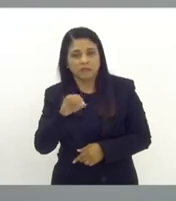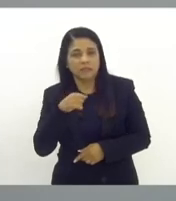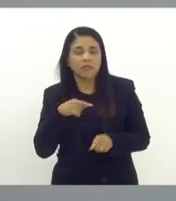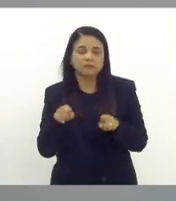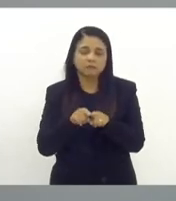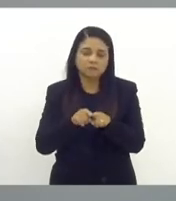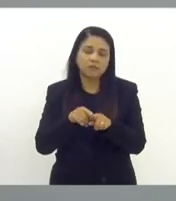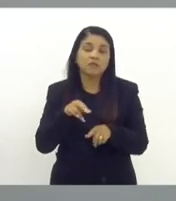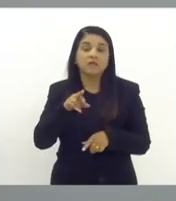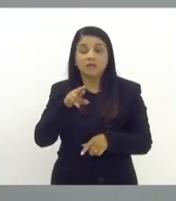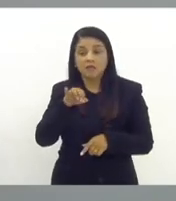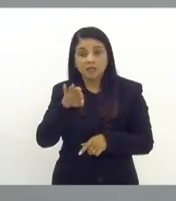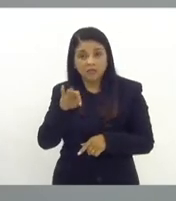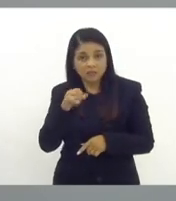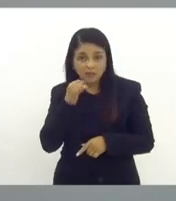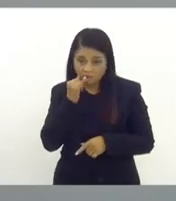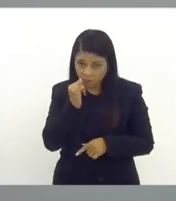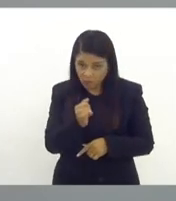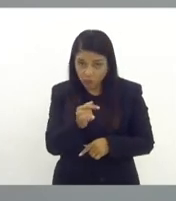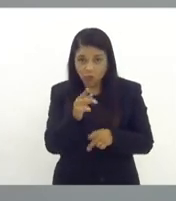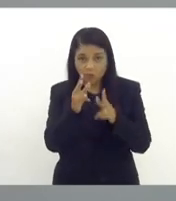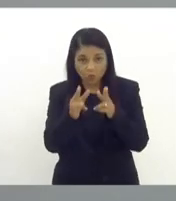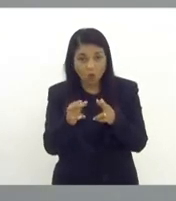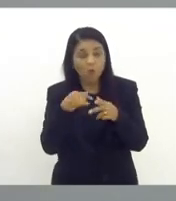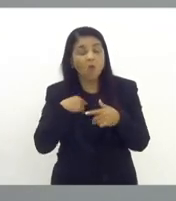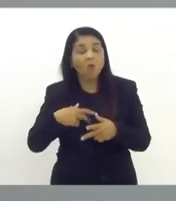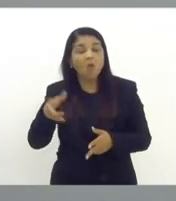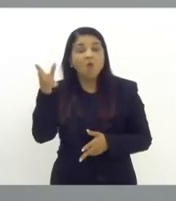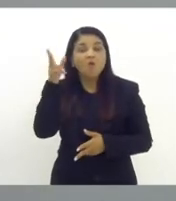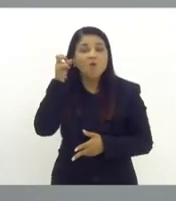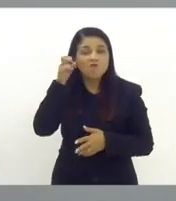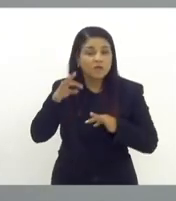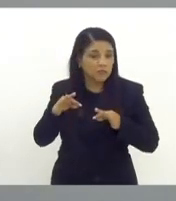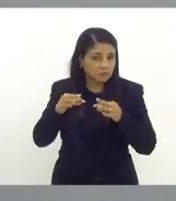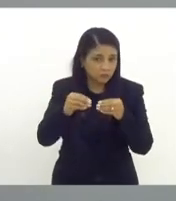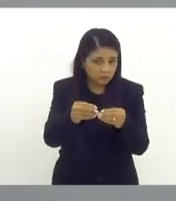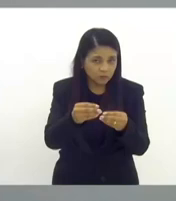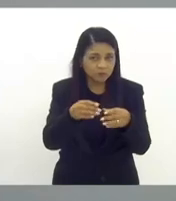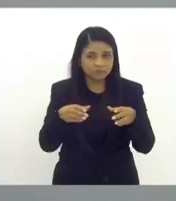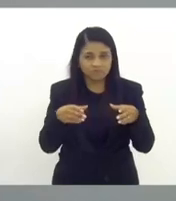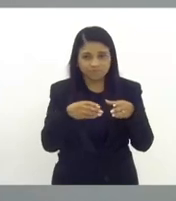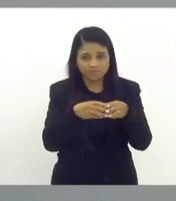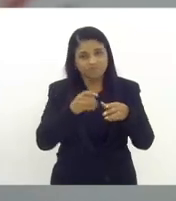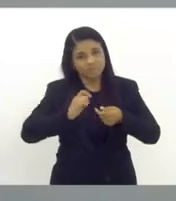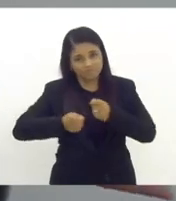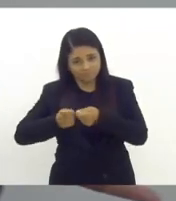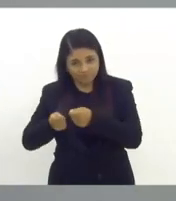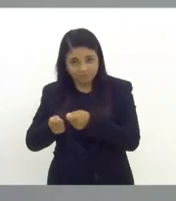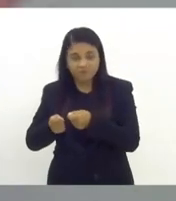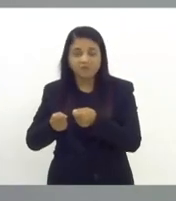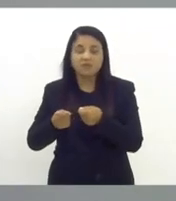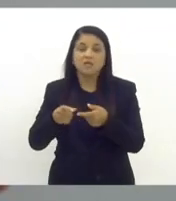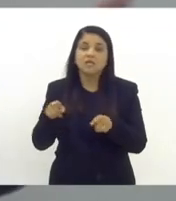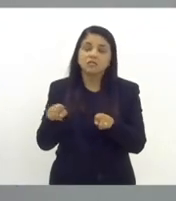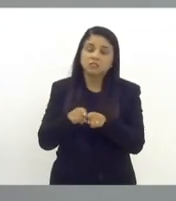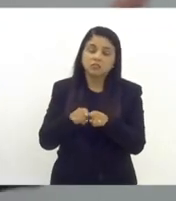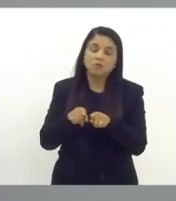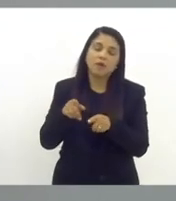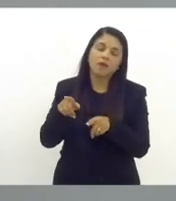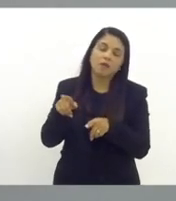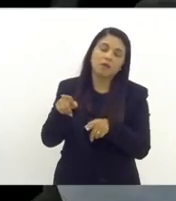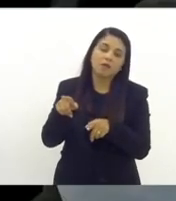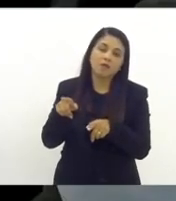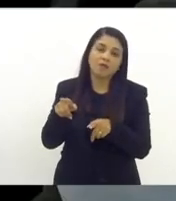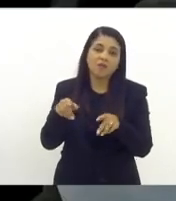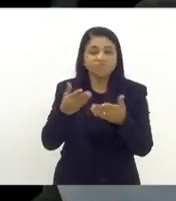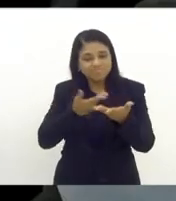é que a gente que eles possam nos ouvir ouvir a todos vocês né nem a gente falar eles falarem mas ouvir para